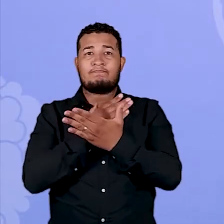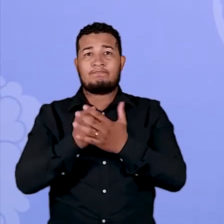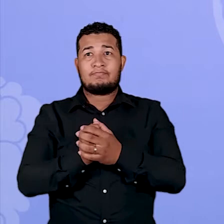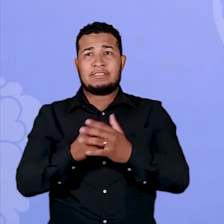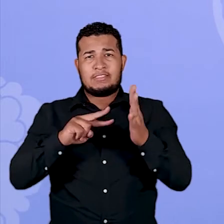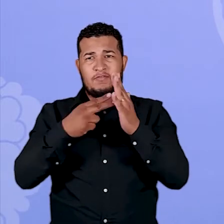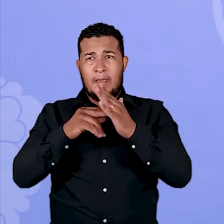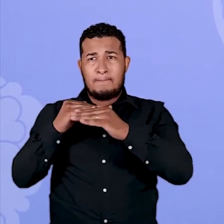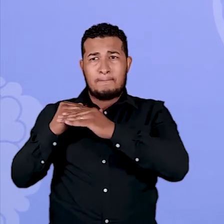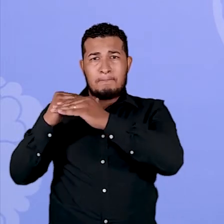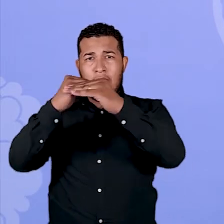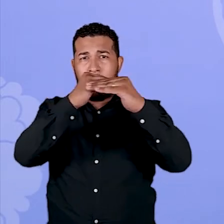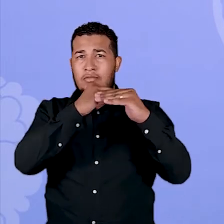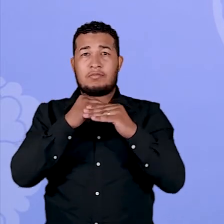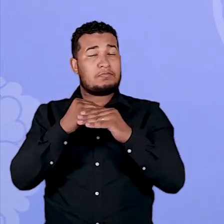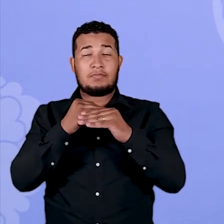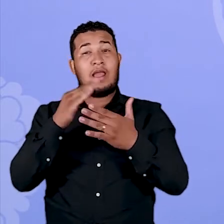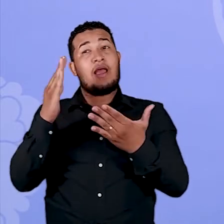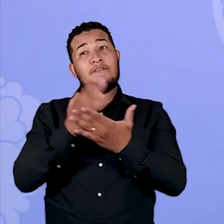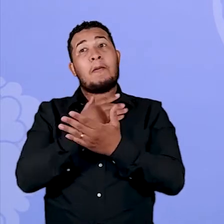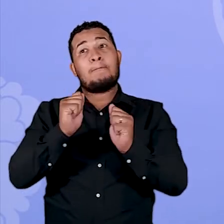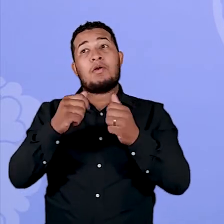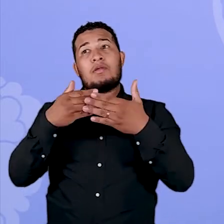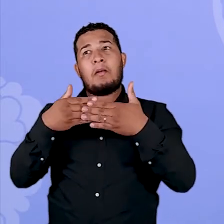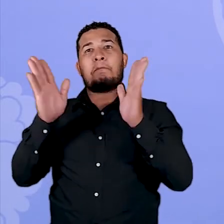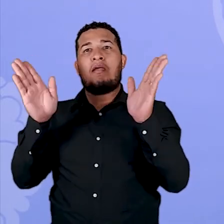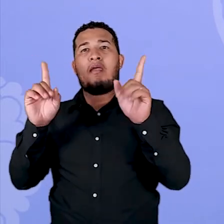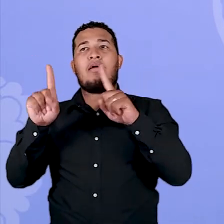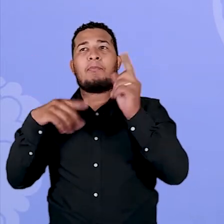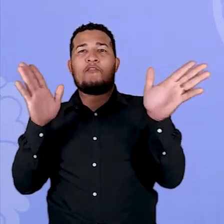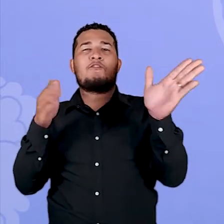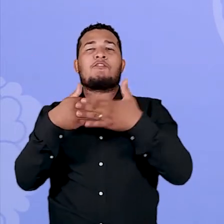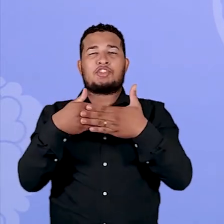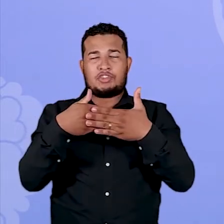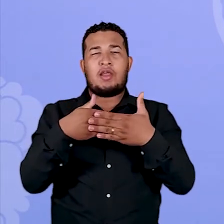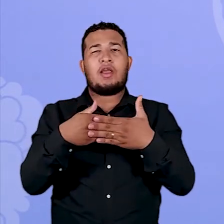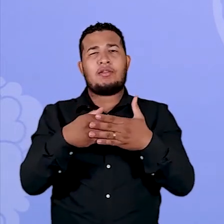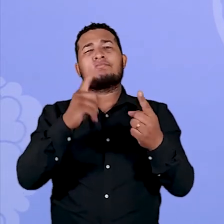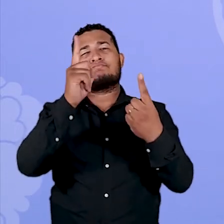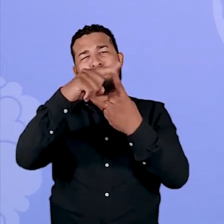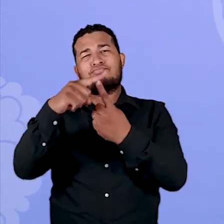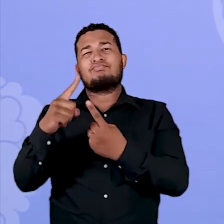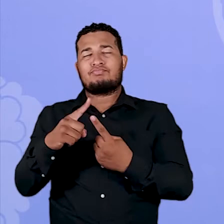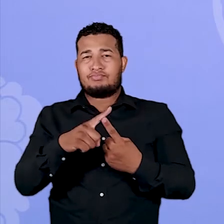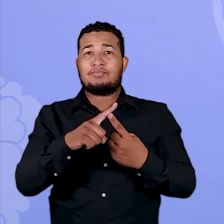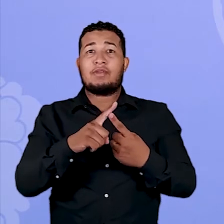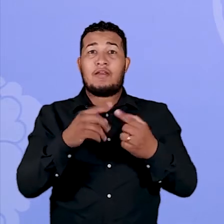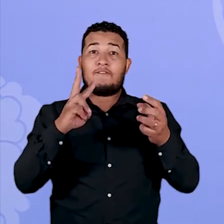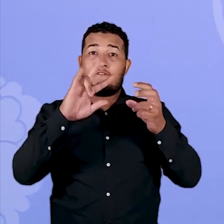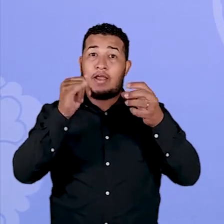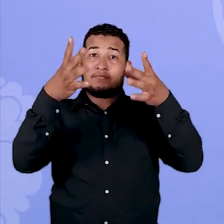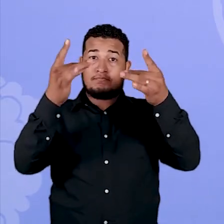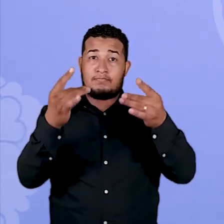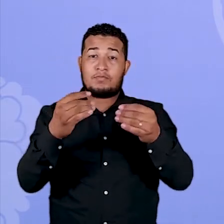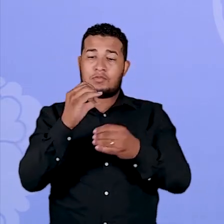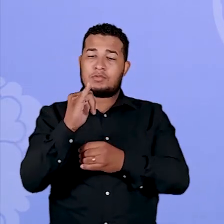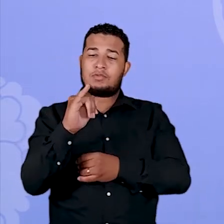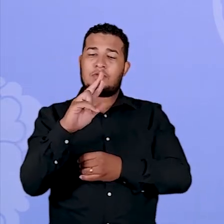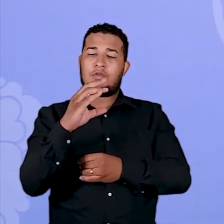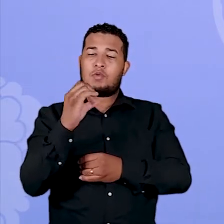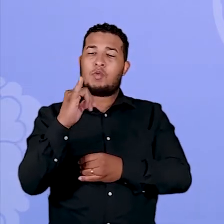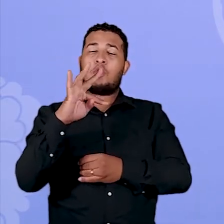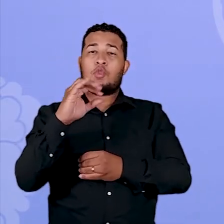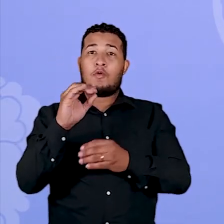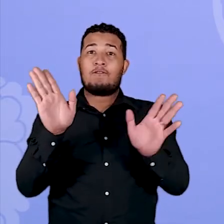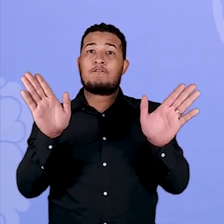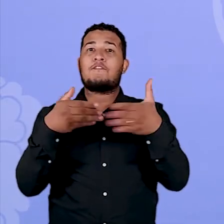circuito não é sempre padrão. Pode ter circuito aberto, circuito fechado e tudo mais. E vários outros. A gente vai definir aqui o circuito fechado, que é